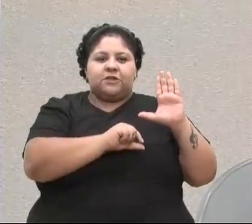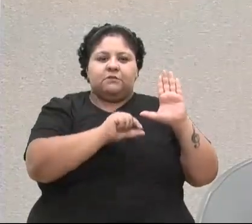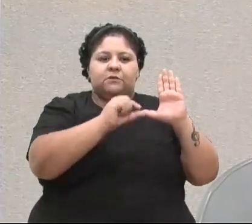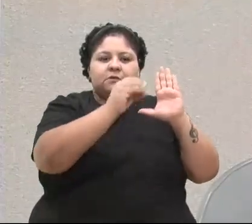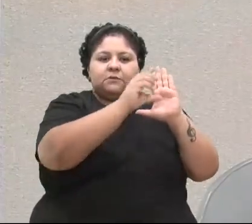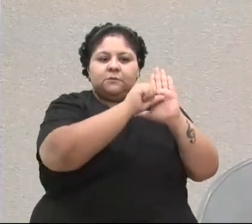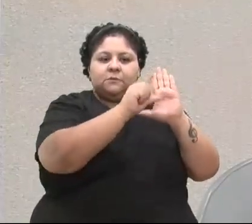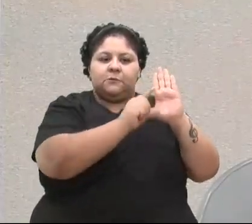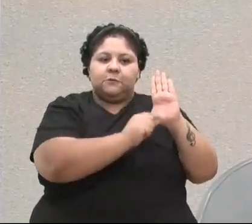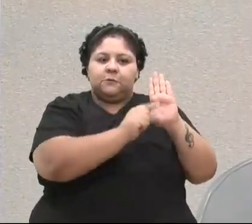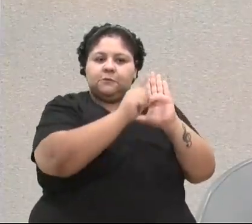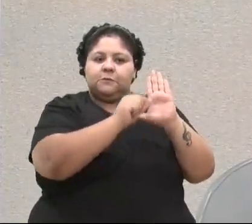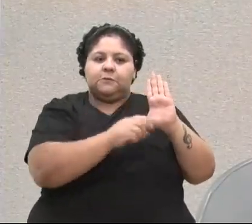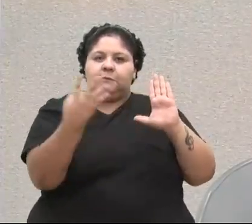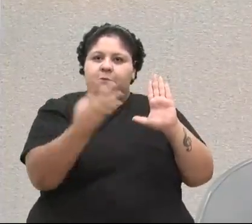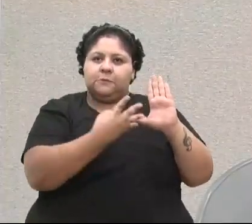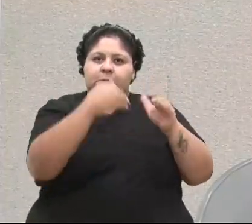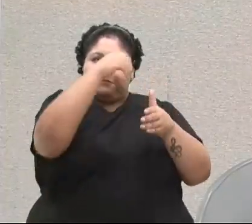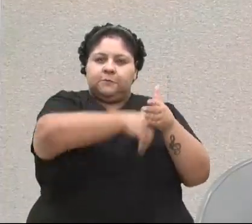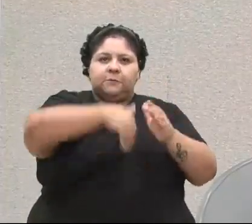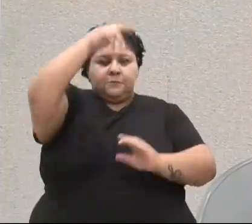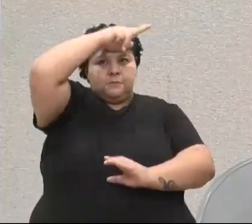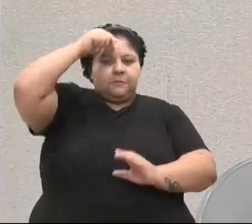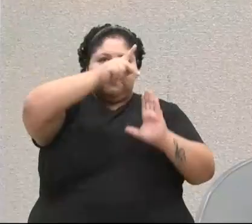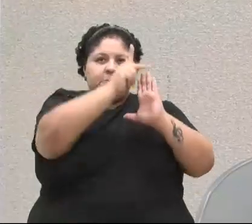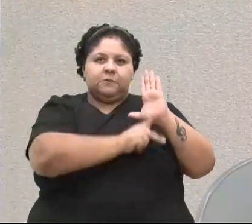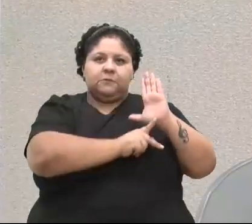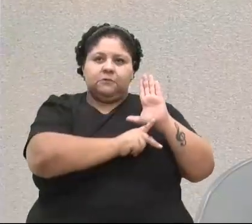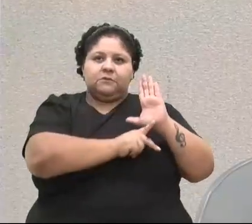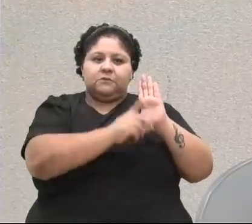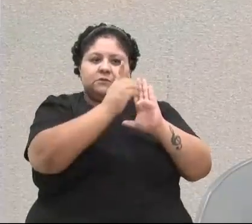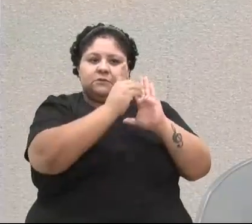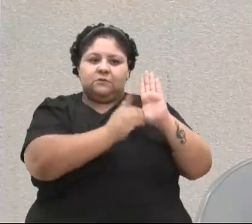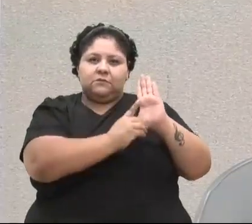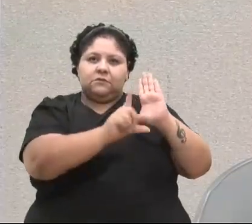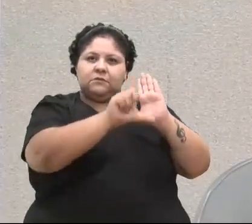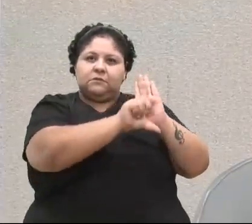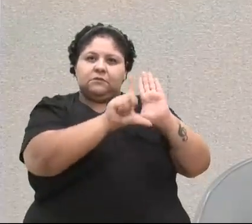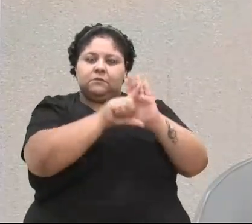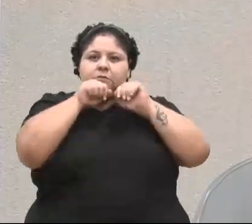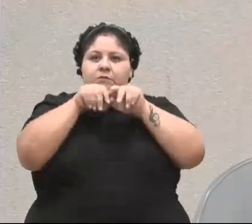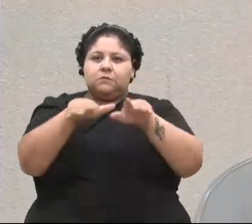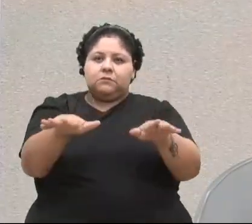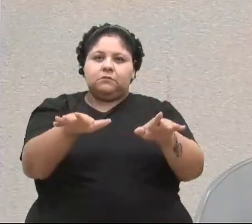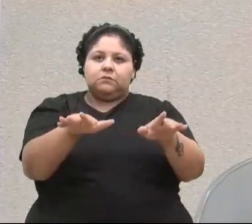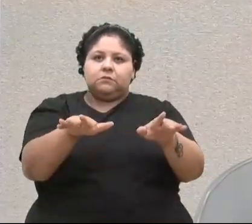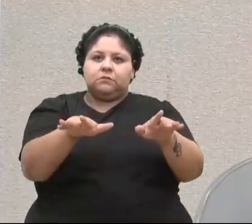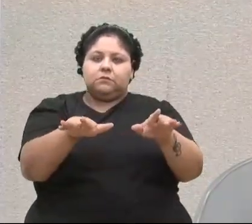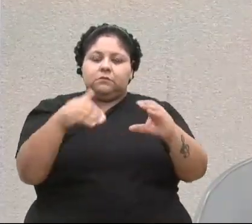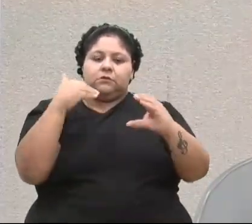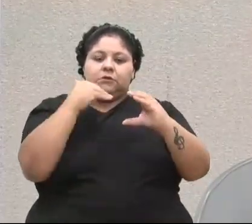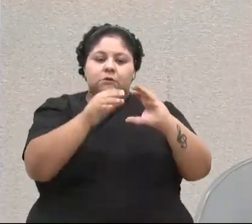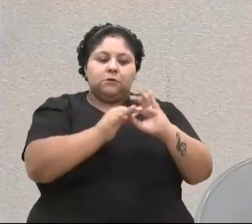inciso 4º do Regimento Interno determina que o projeto de decreto legislativo é a proposição destinada à deliberação